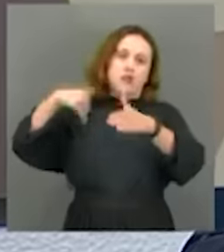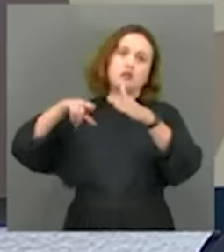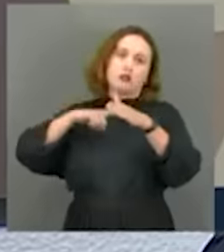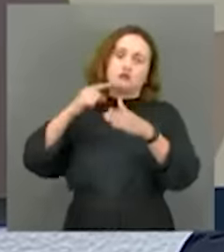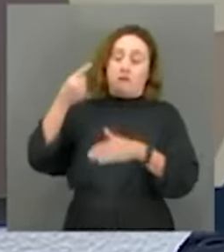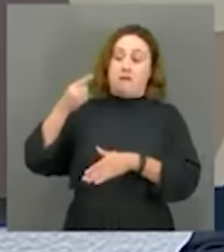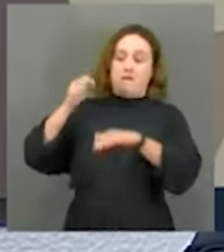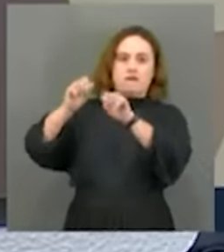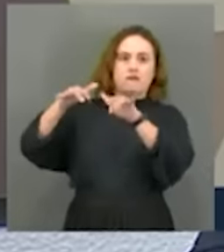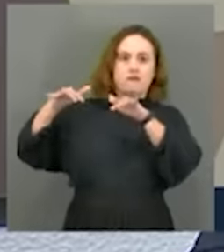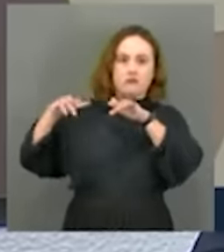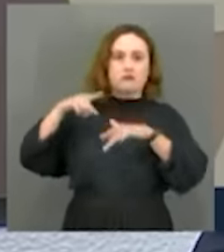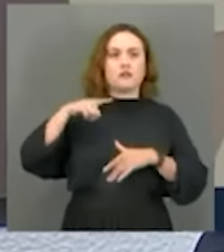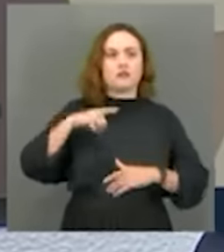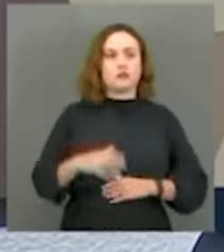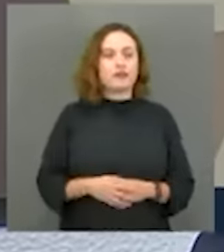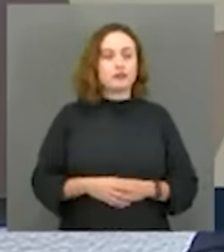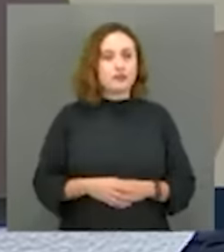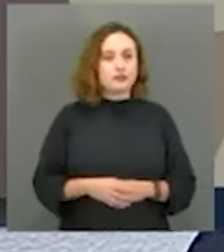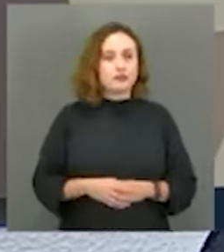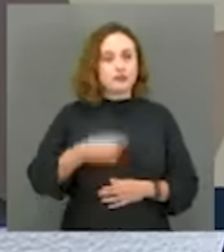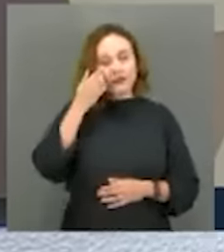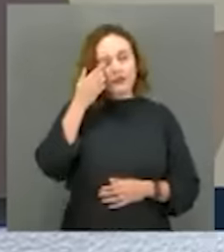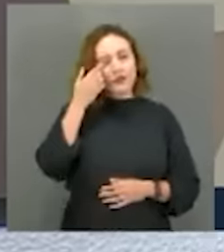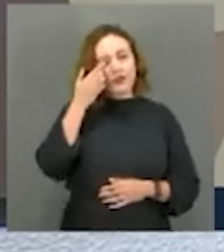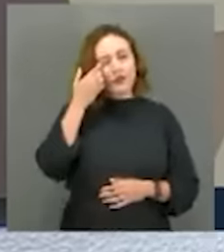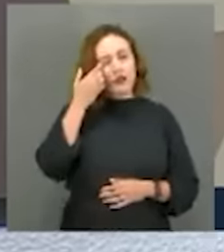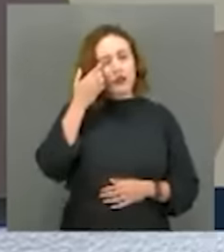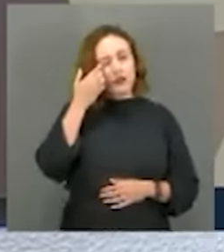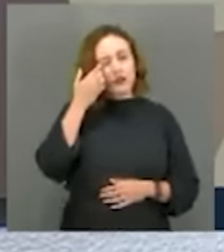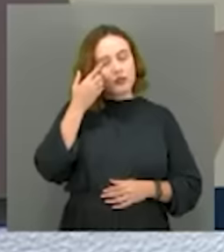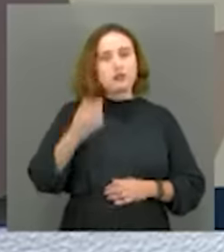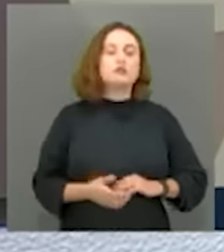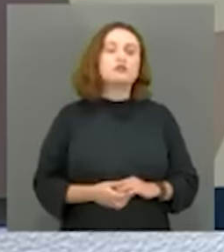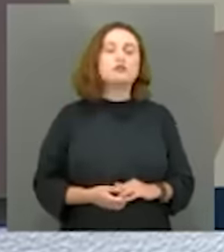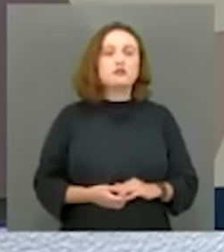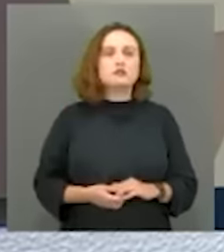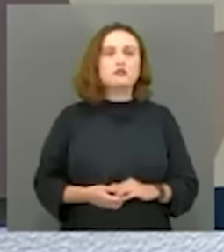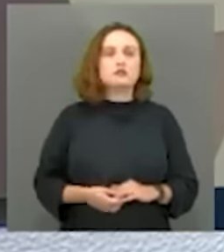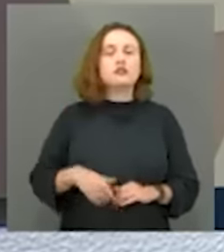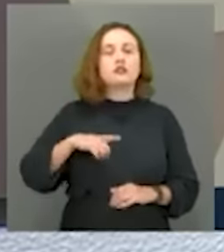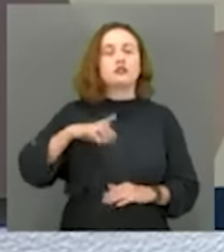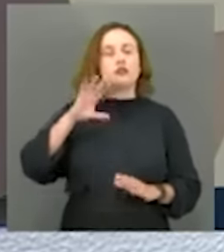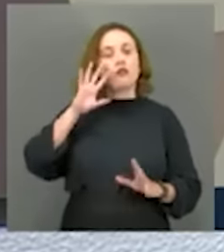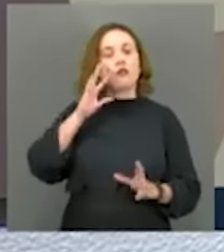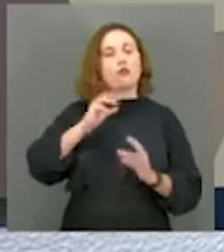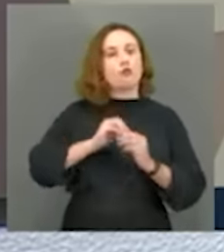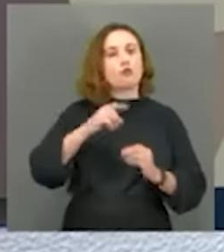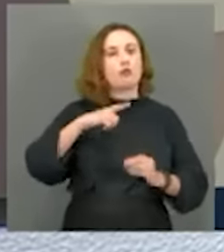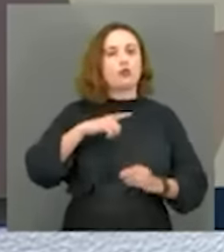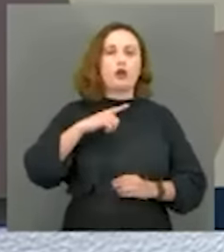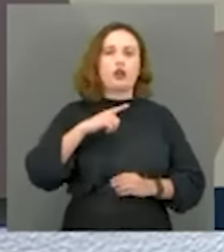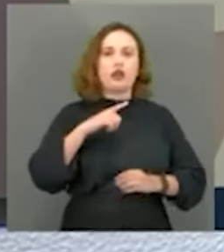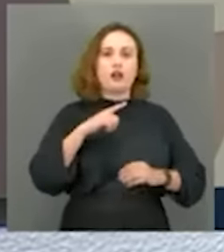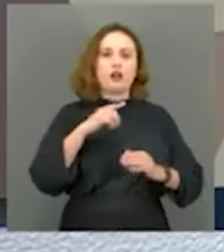sessão e entendendo que essas majorações elas vêm ao Anseio né daquilo